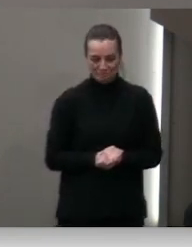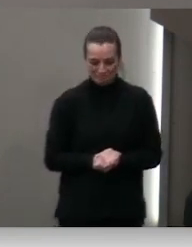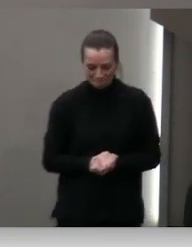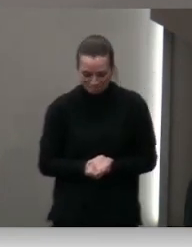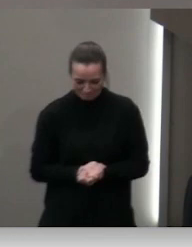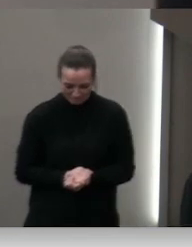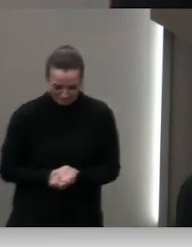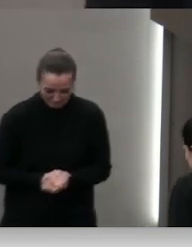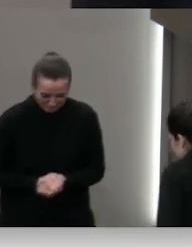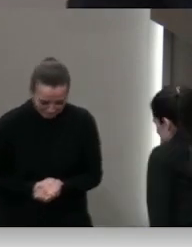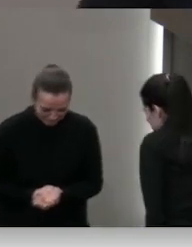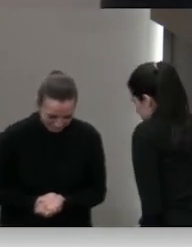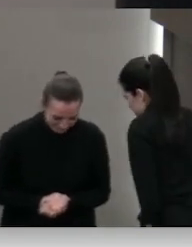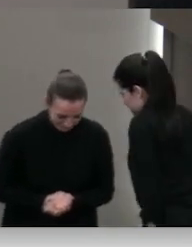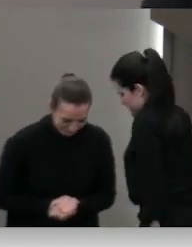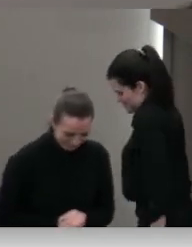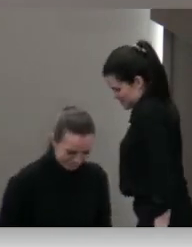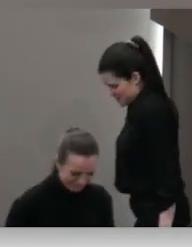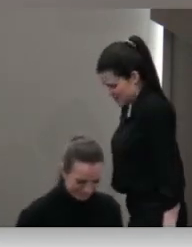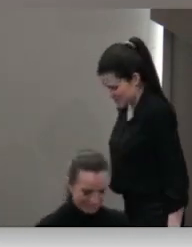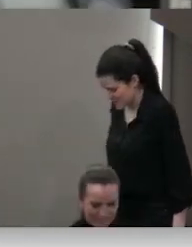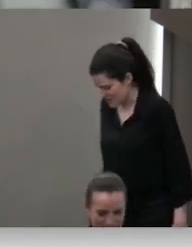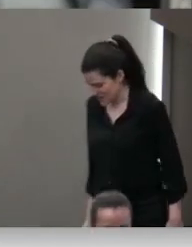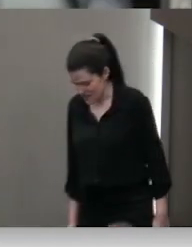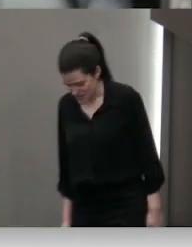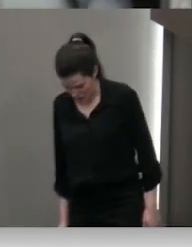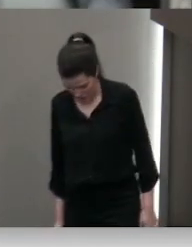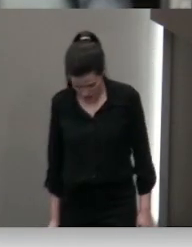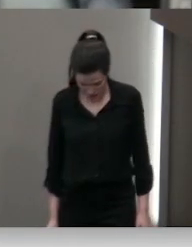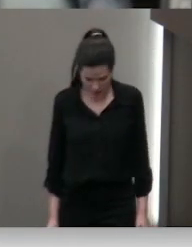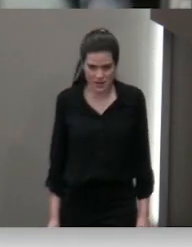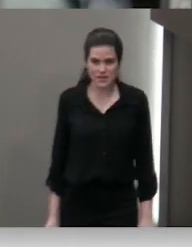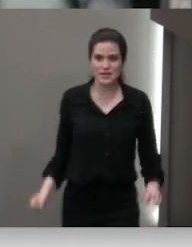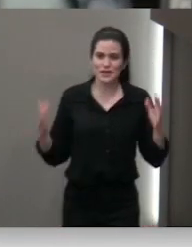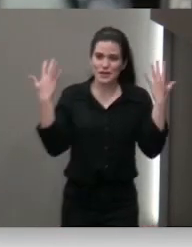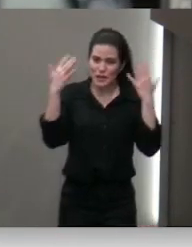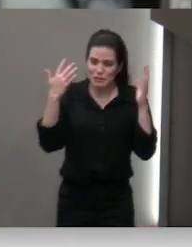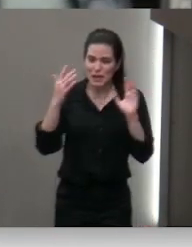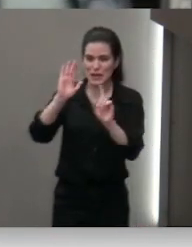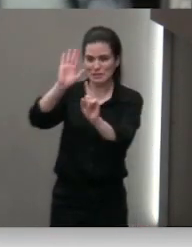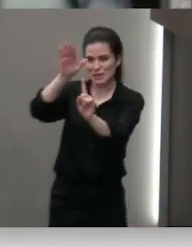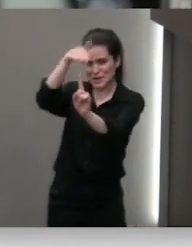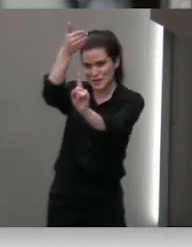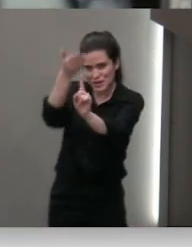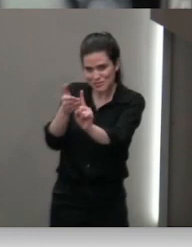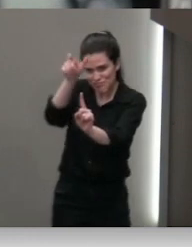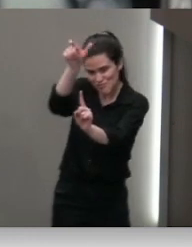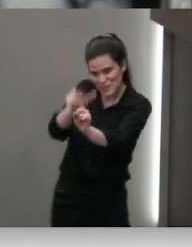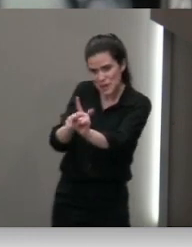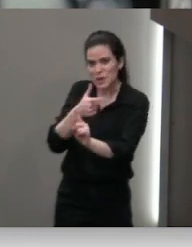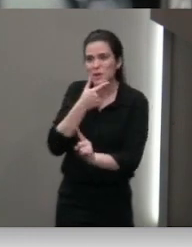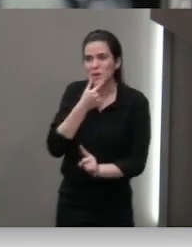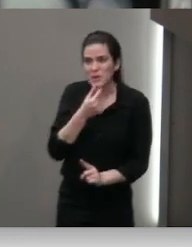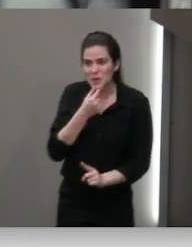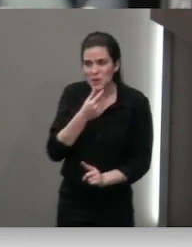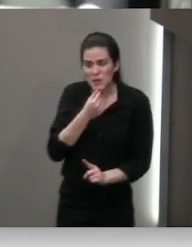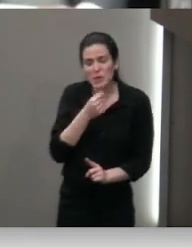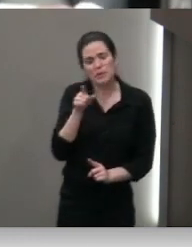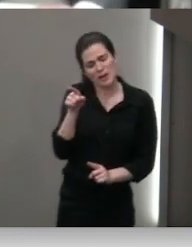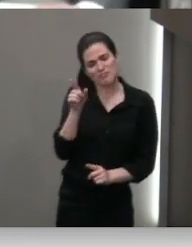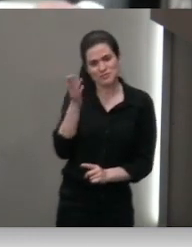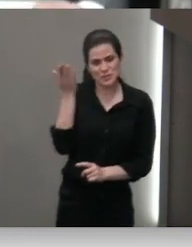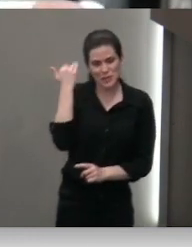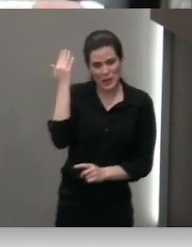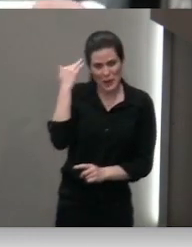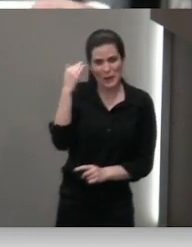pela merecida homenagem. Eu tenho muita honra de ter pertencido aos quadros do PP e